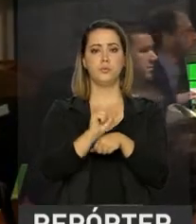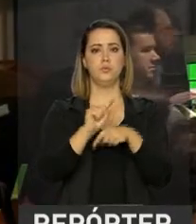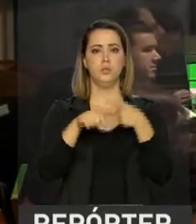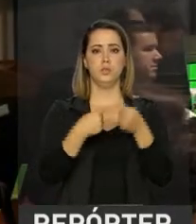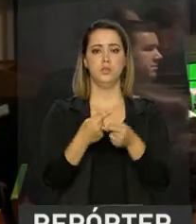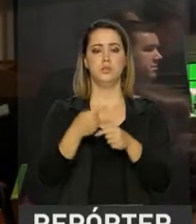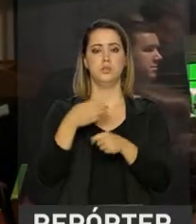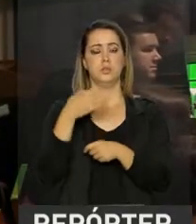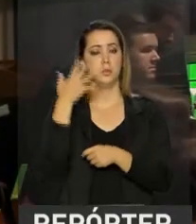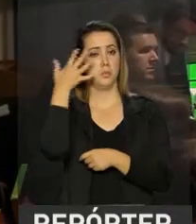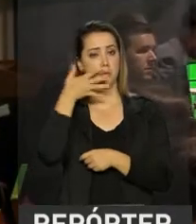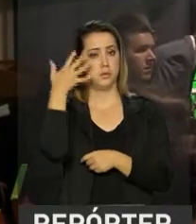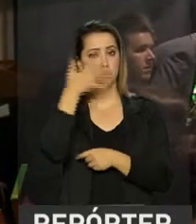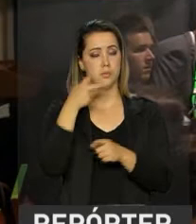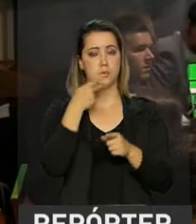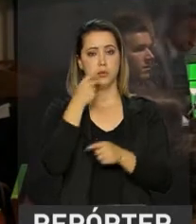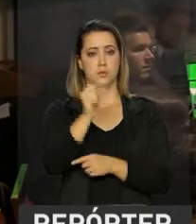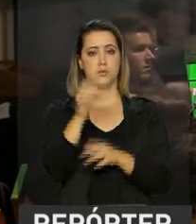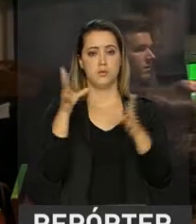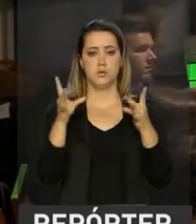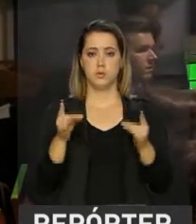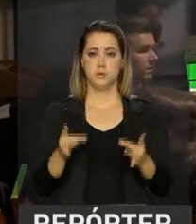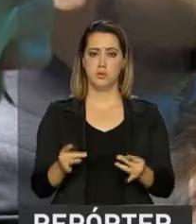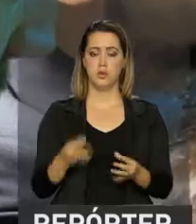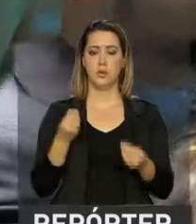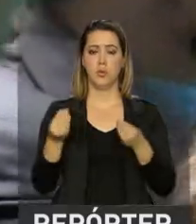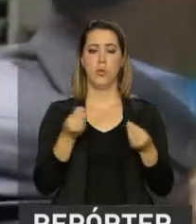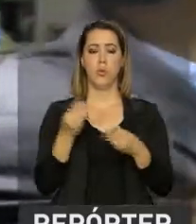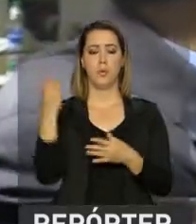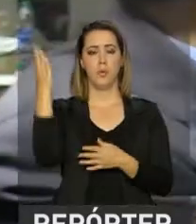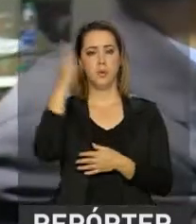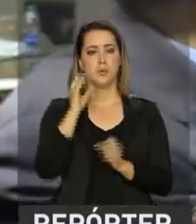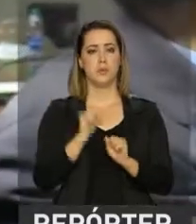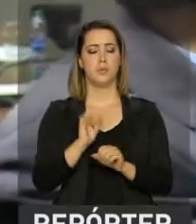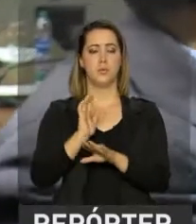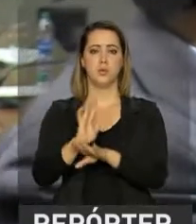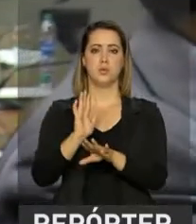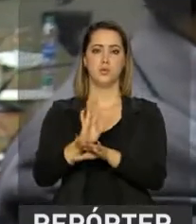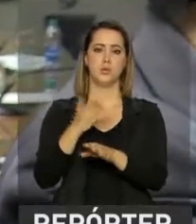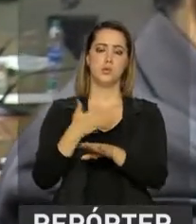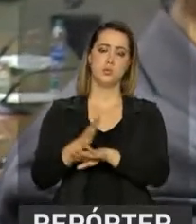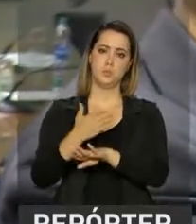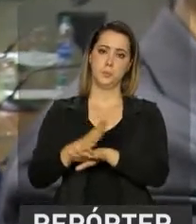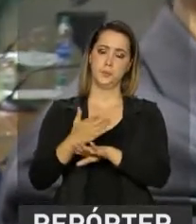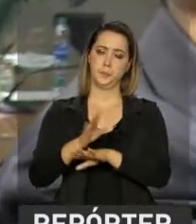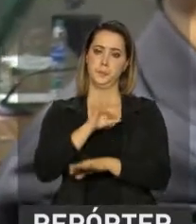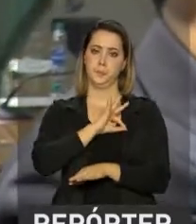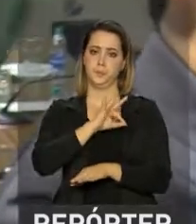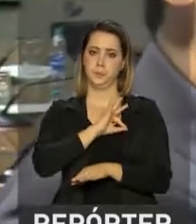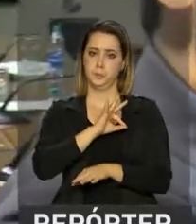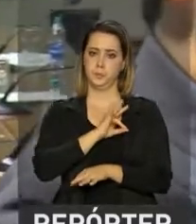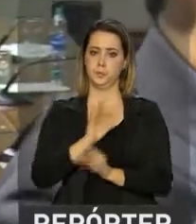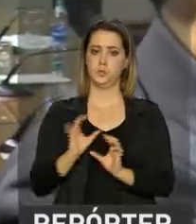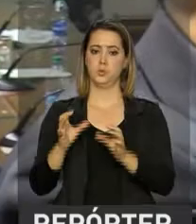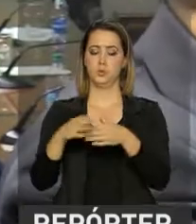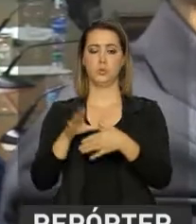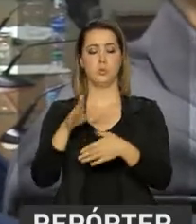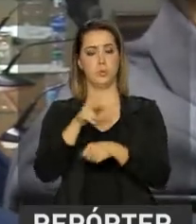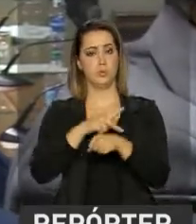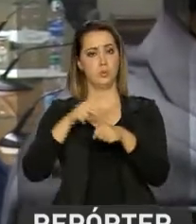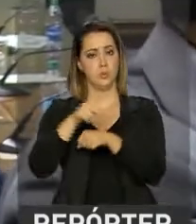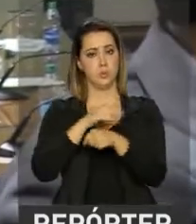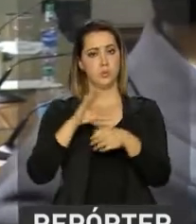palestra torquato jardim destacou que o brasil quer ajudar no treinamento de policiais de países membros da oi a a